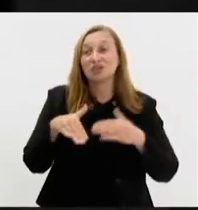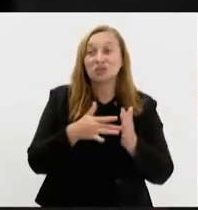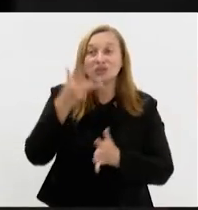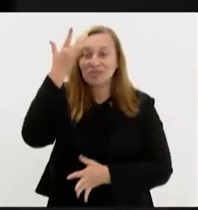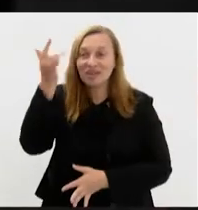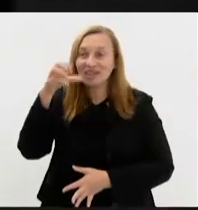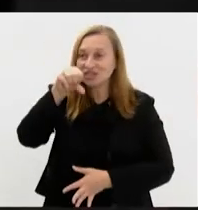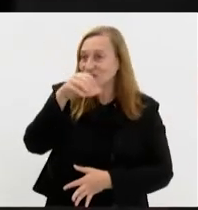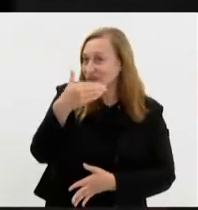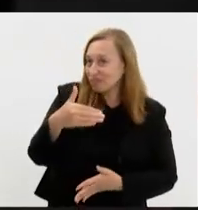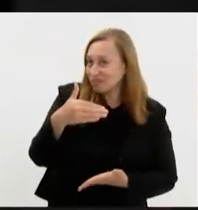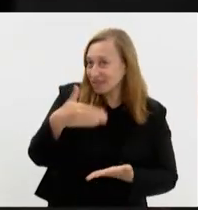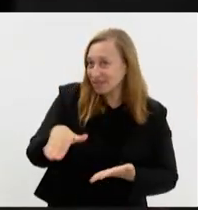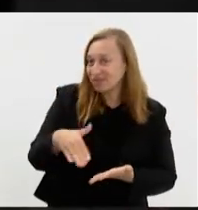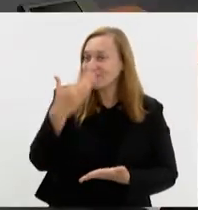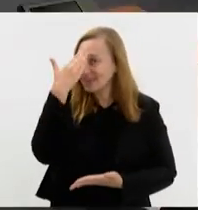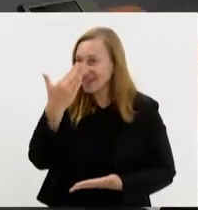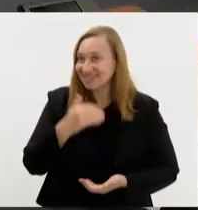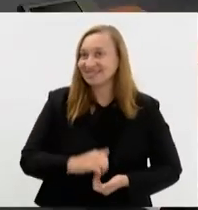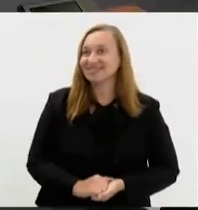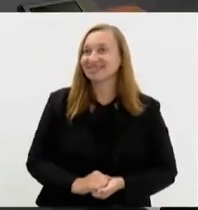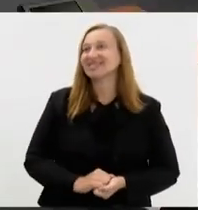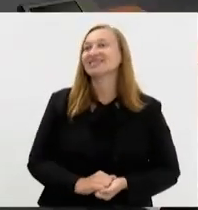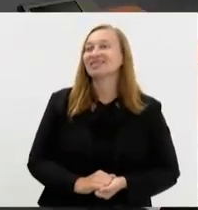aqui às 9 da manhã Muito